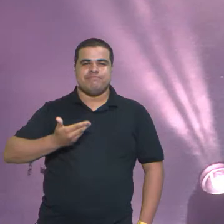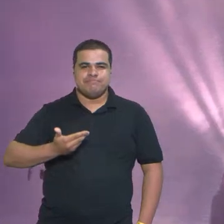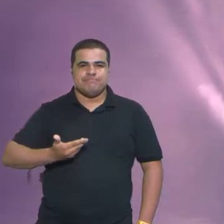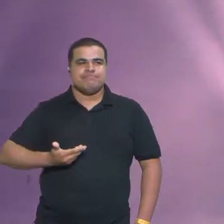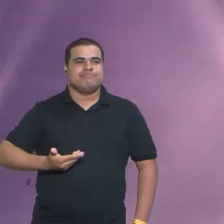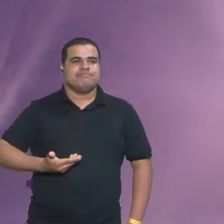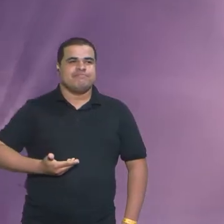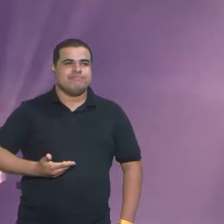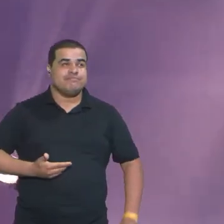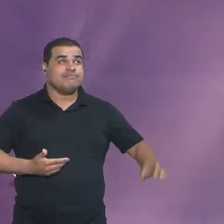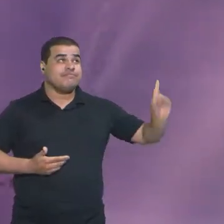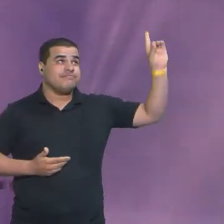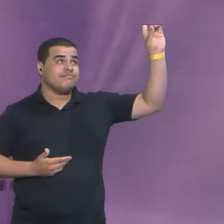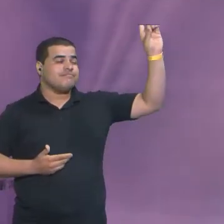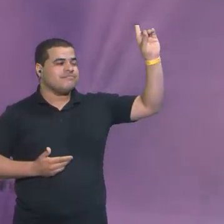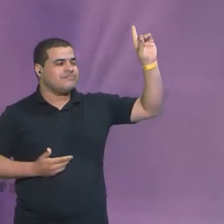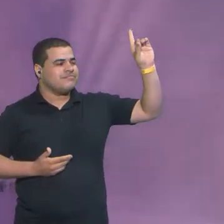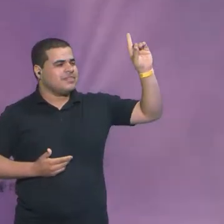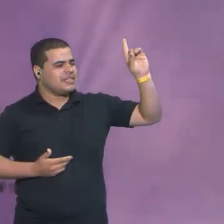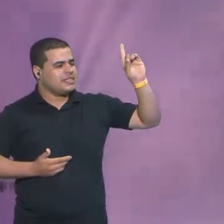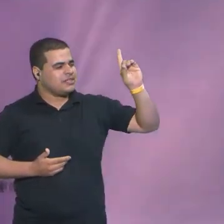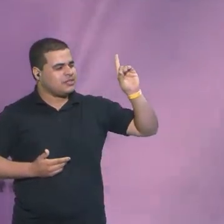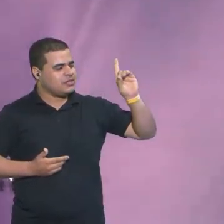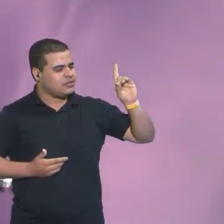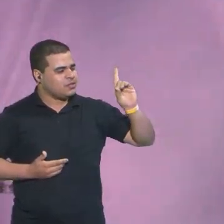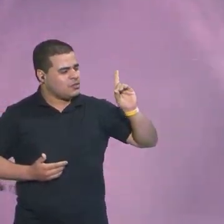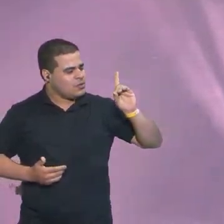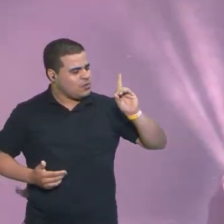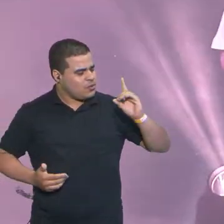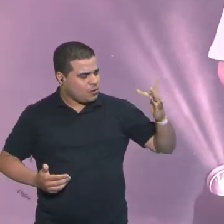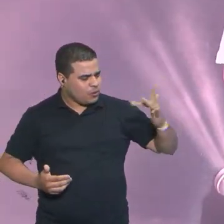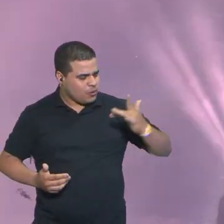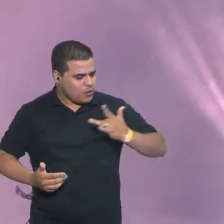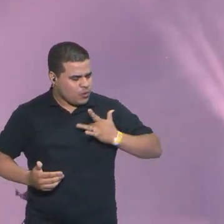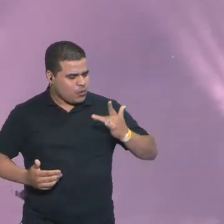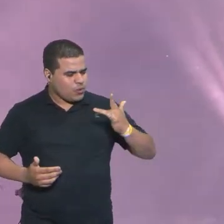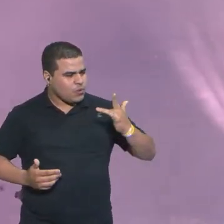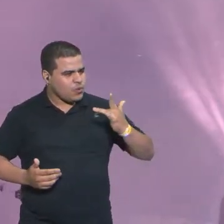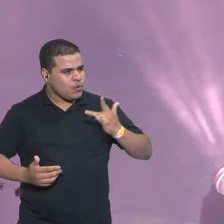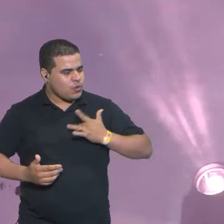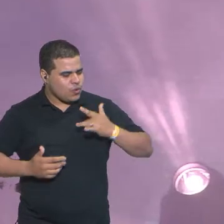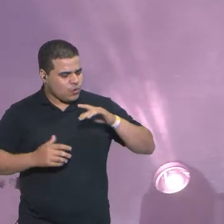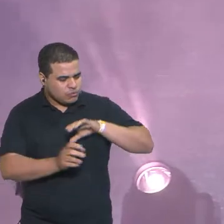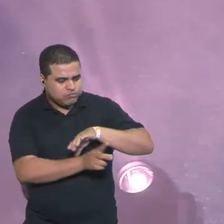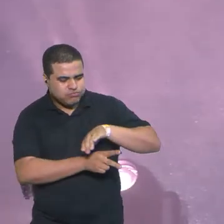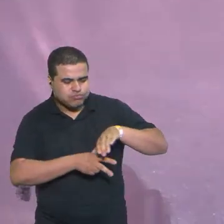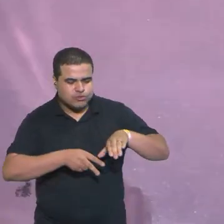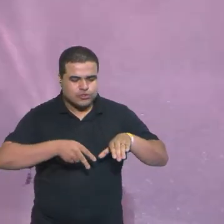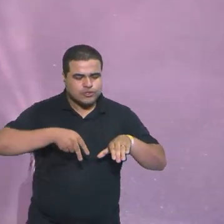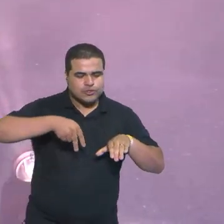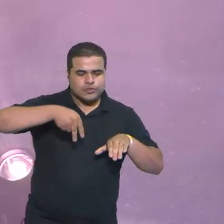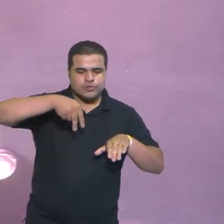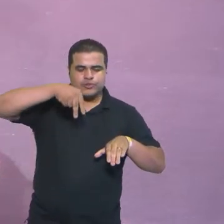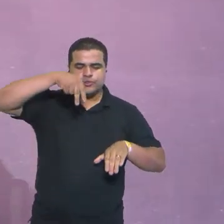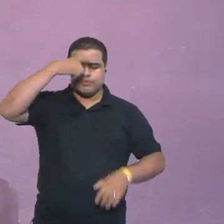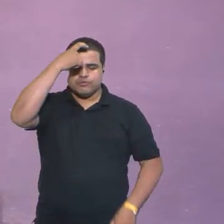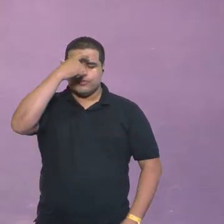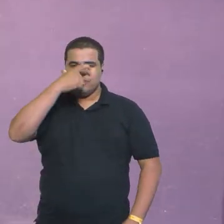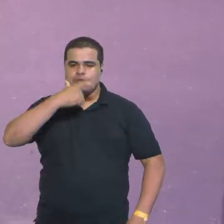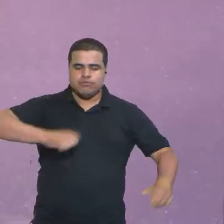me toca nessa hora me chama para fora ressuscita-me